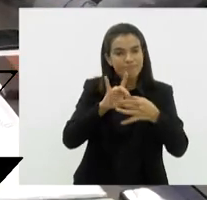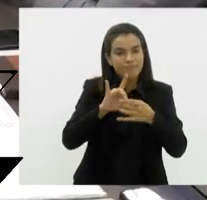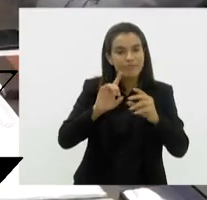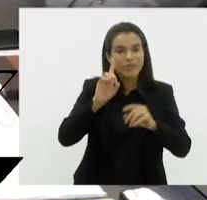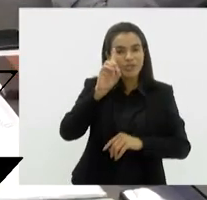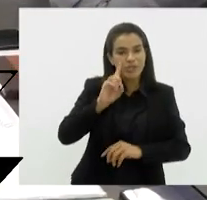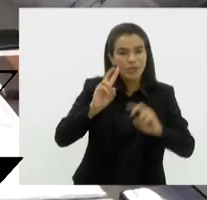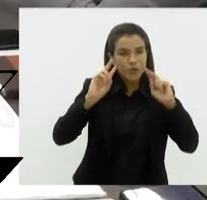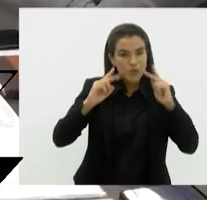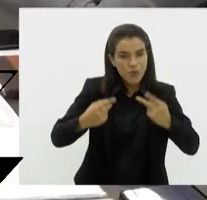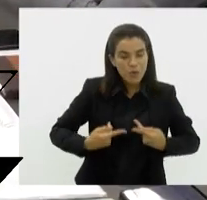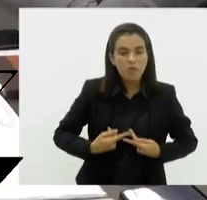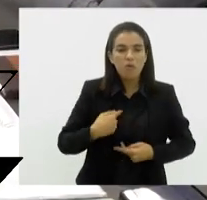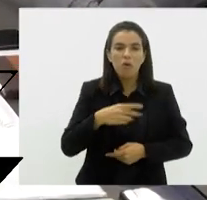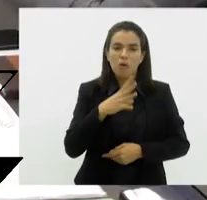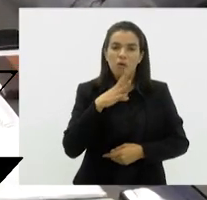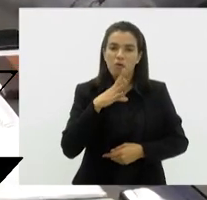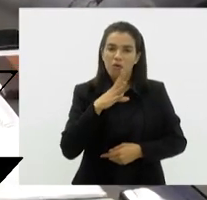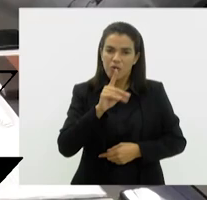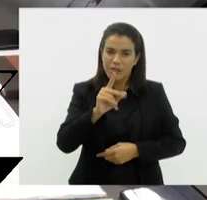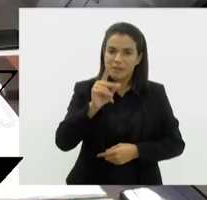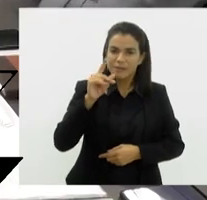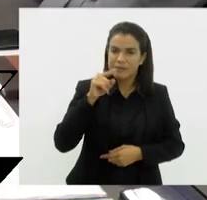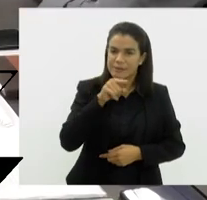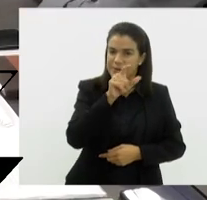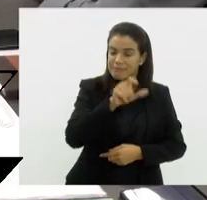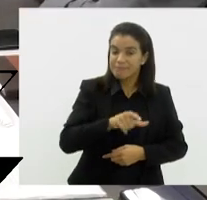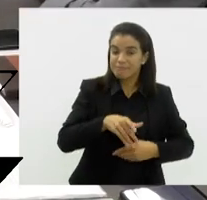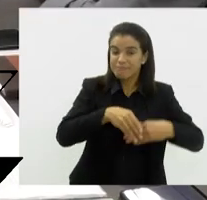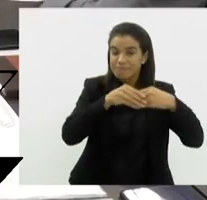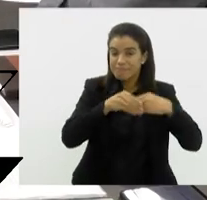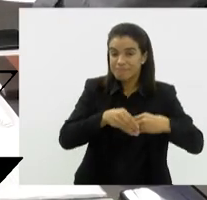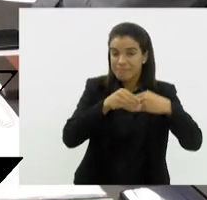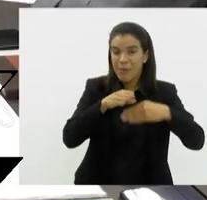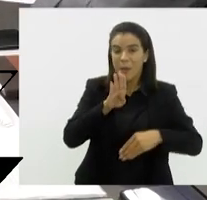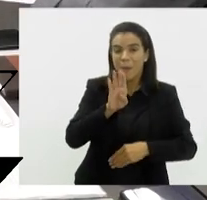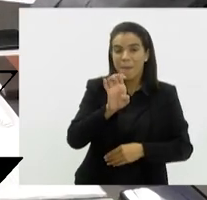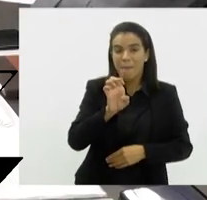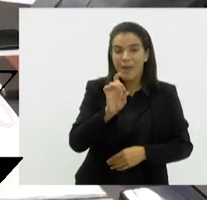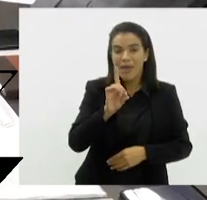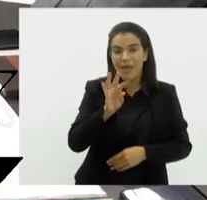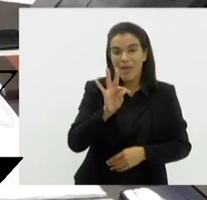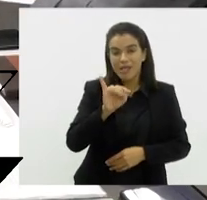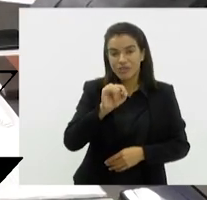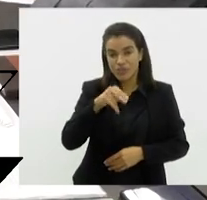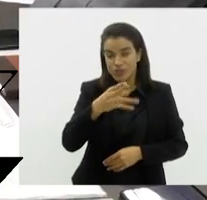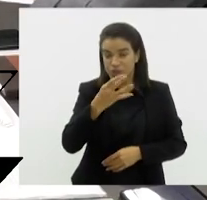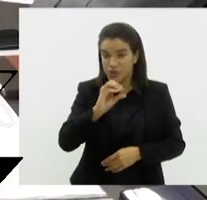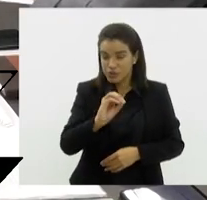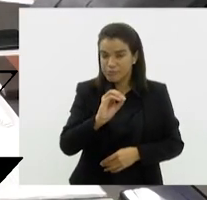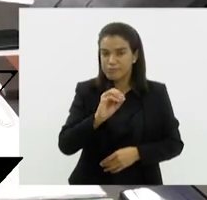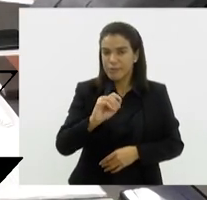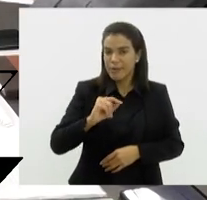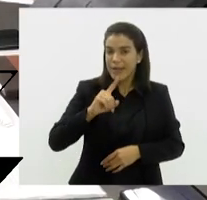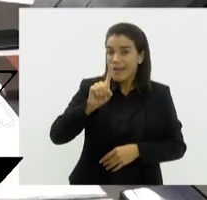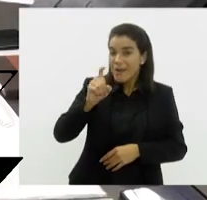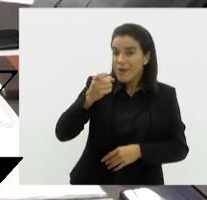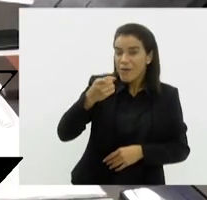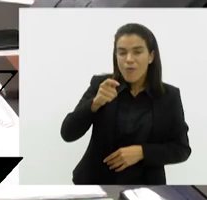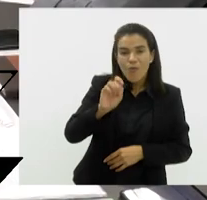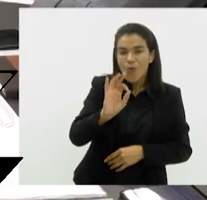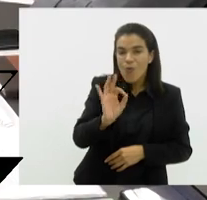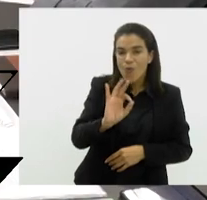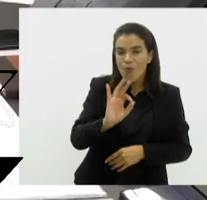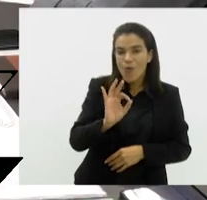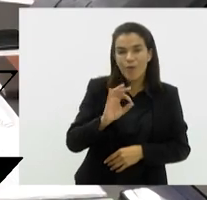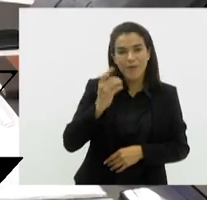humanos, à reforma agrária. Eu conheci ele, quem me apresentou Dom Mauro Morelli foi o Betinho, né? Antes de eu ser deputado ainda. E